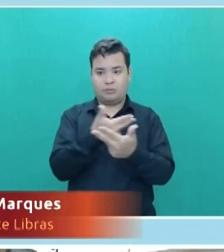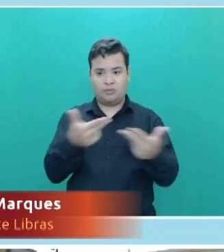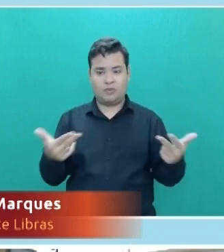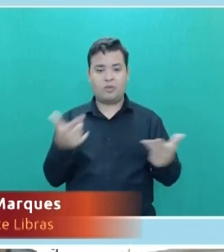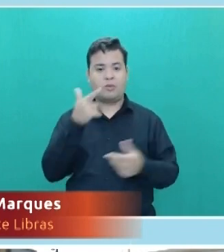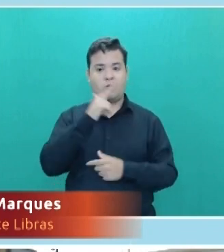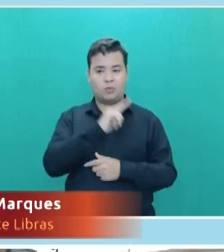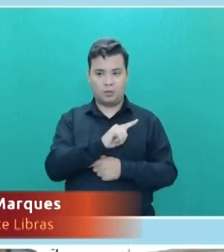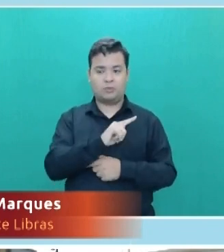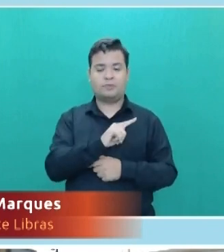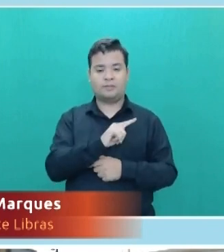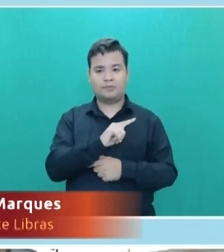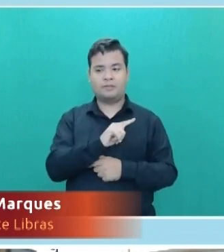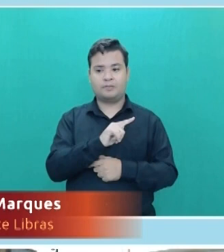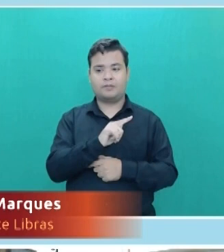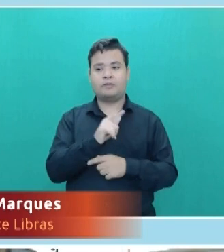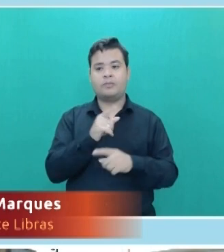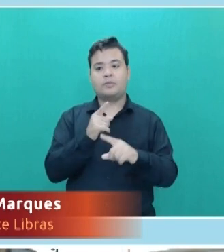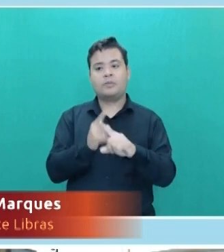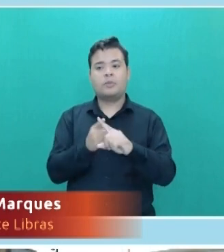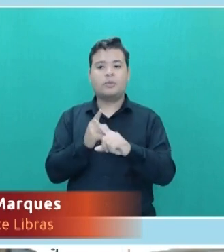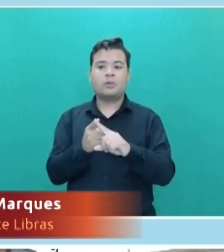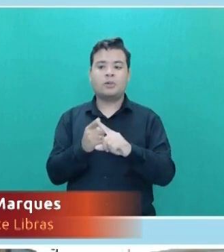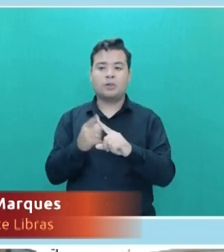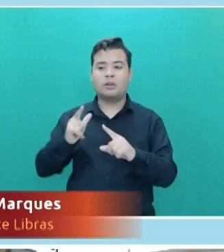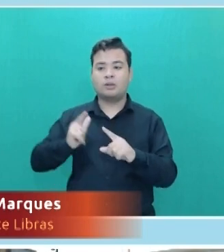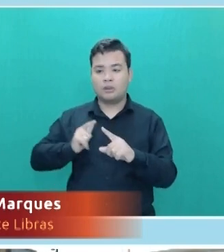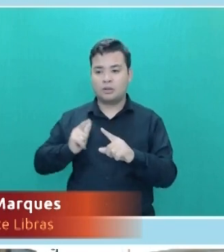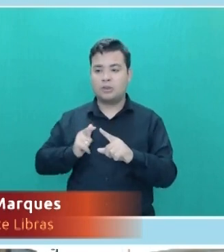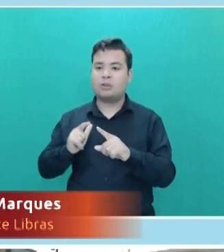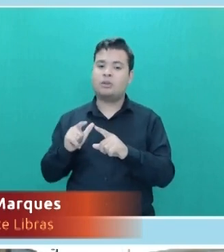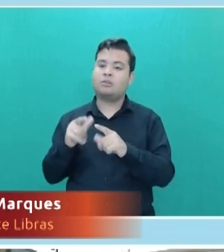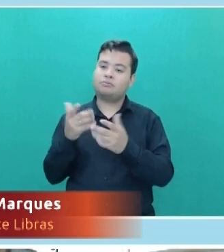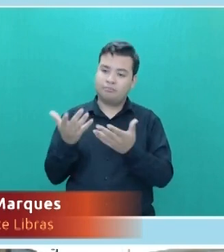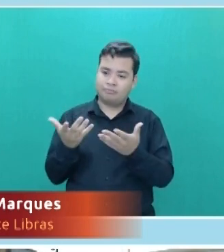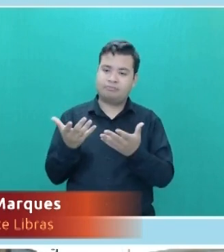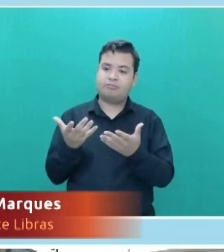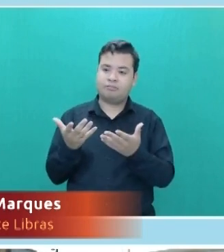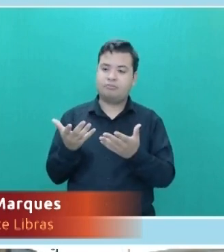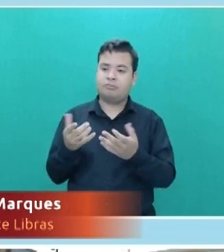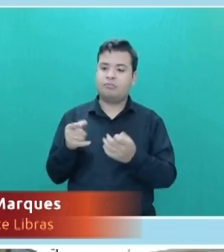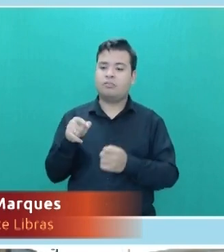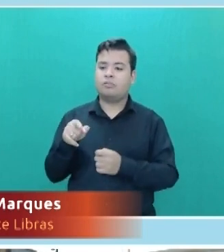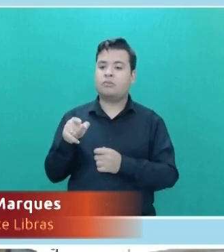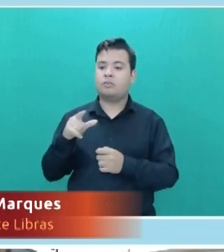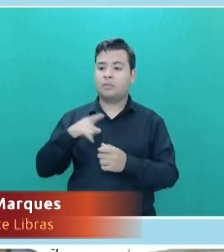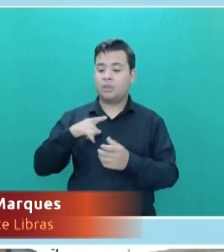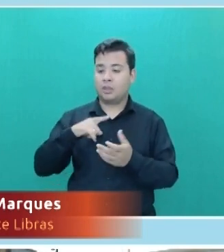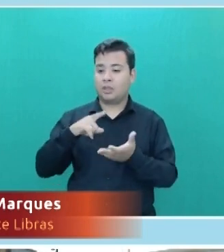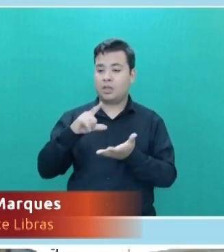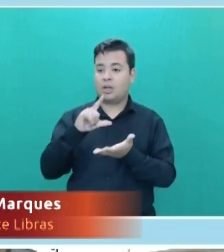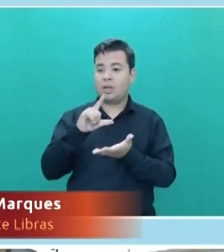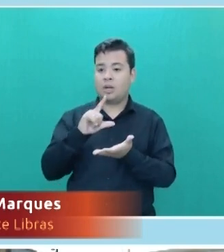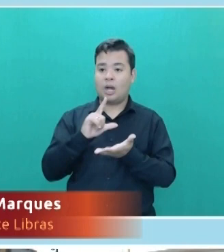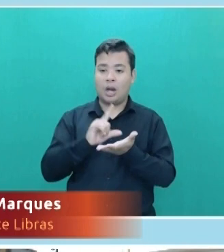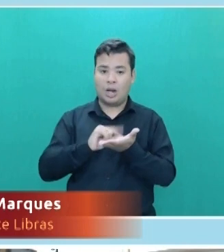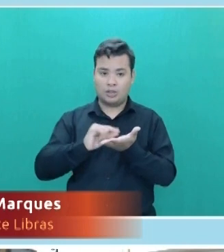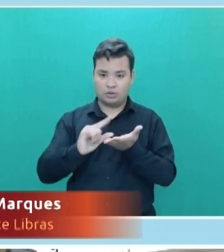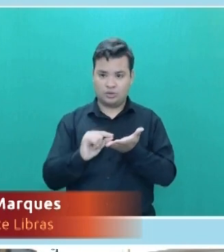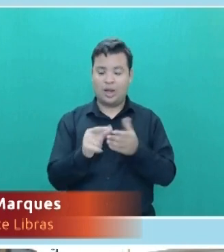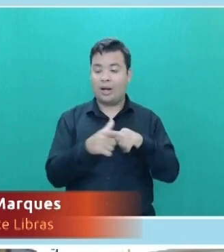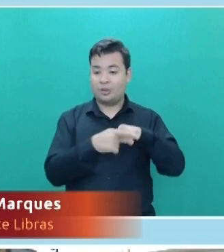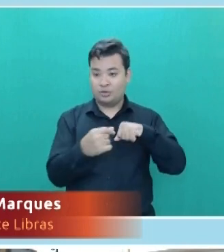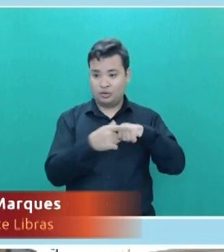gente conseguisse enxugar, diminuir os artigos ou modificar alguns artigos